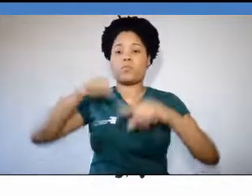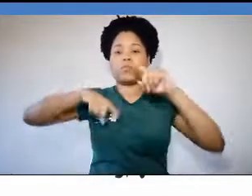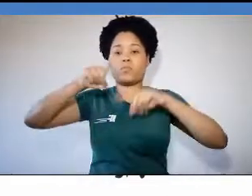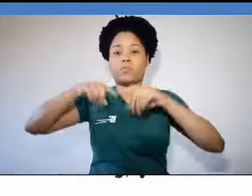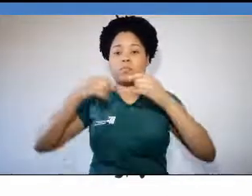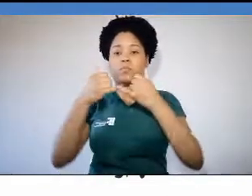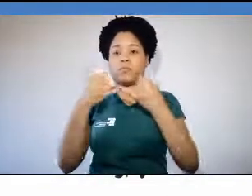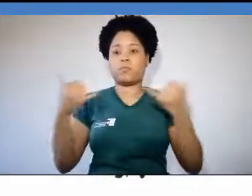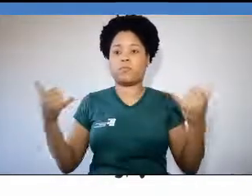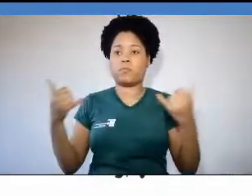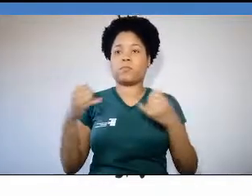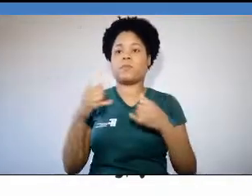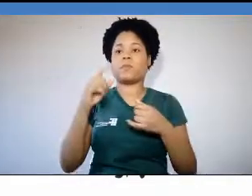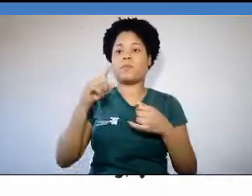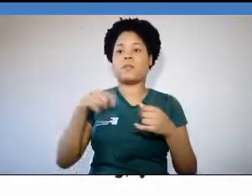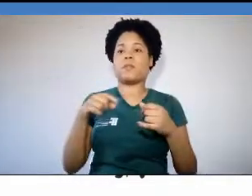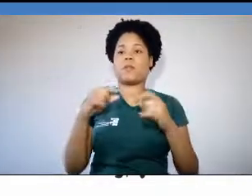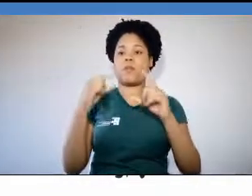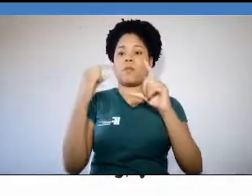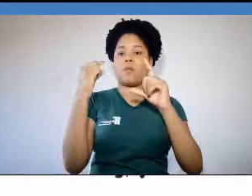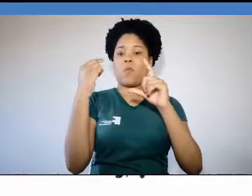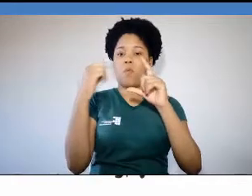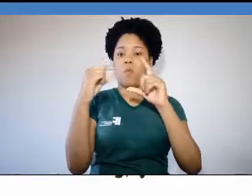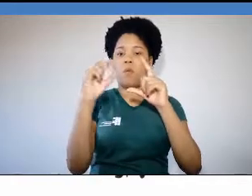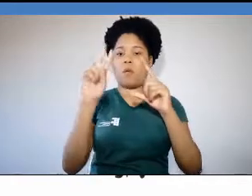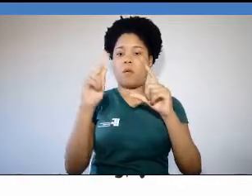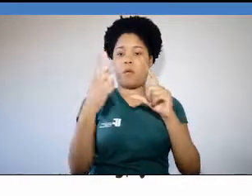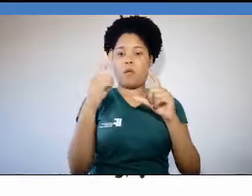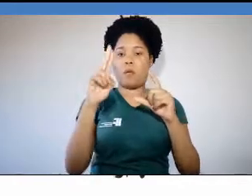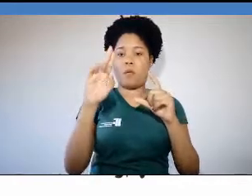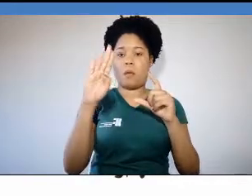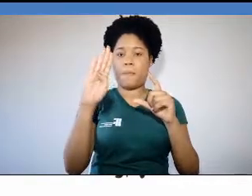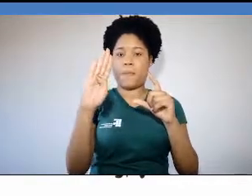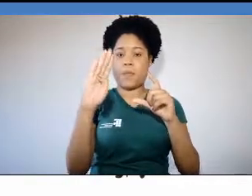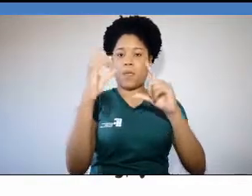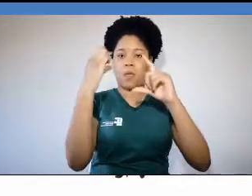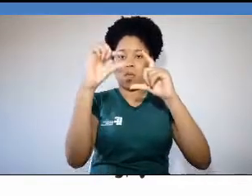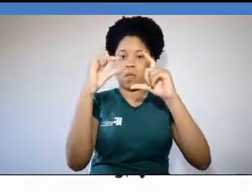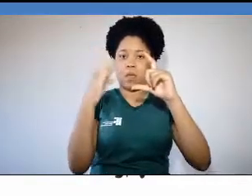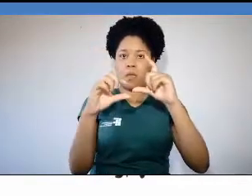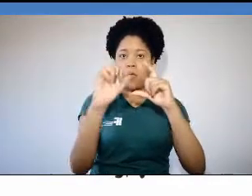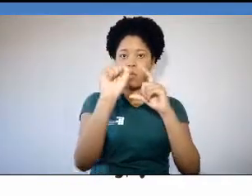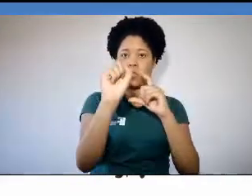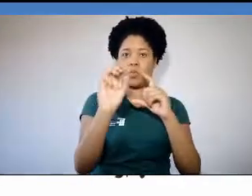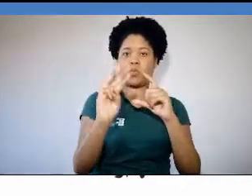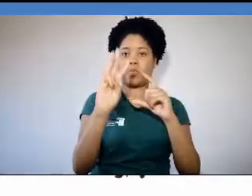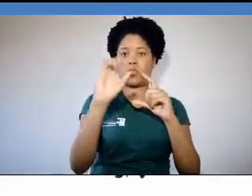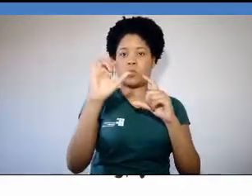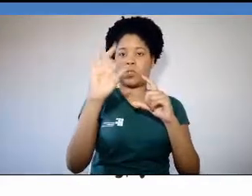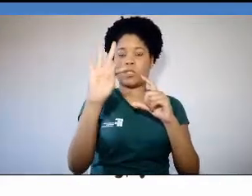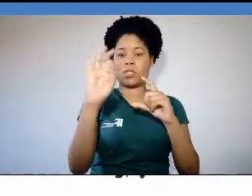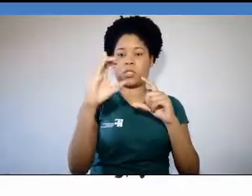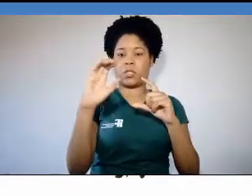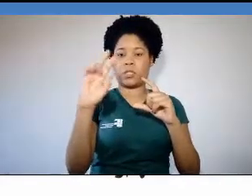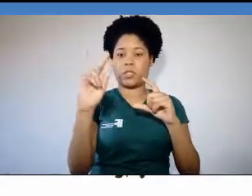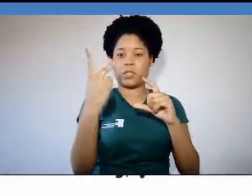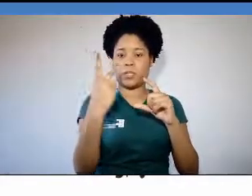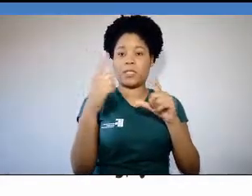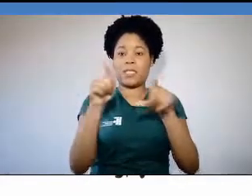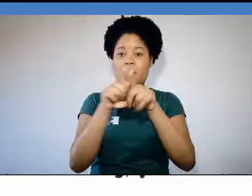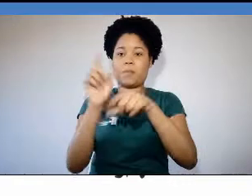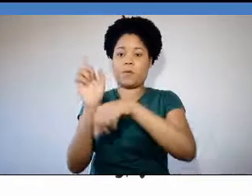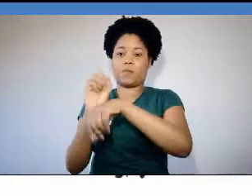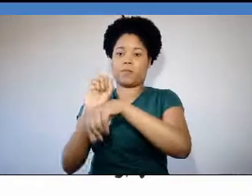Outros equipamentos de rede são o hub, switch e também